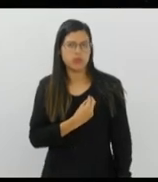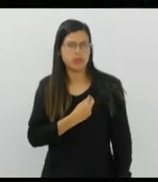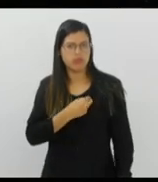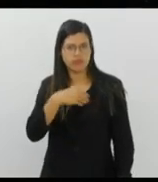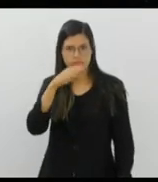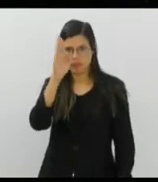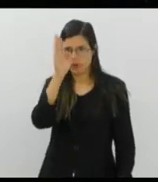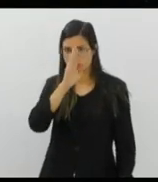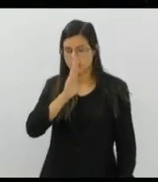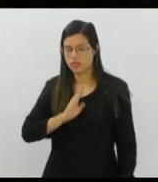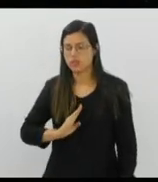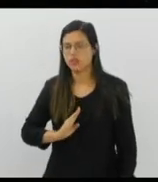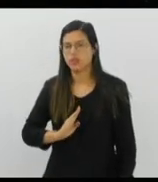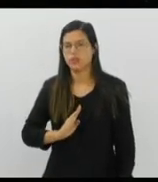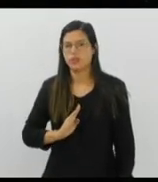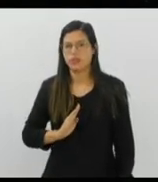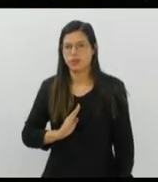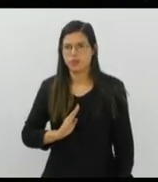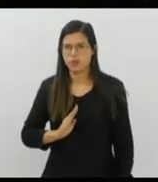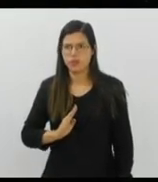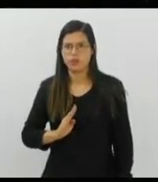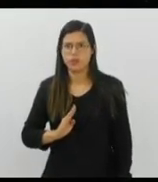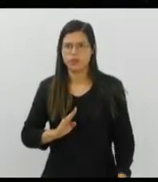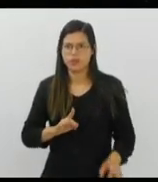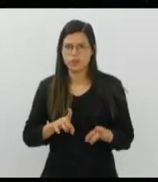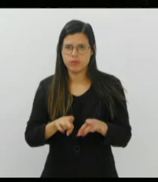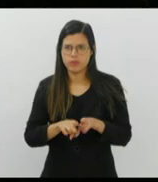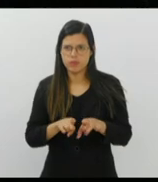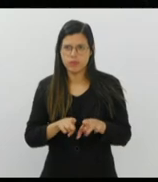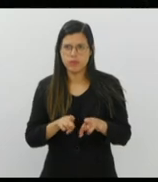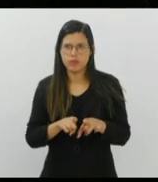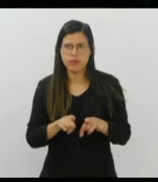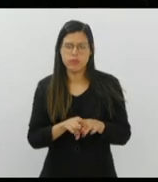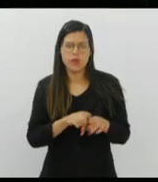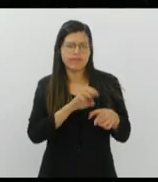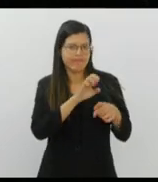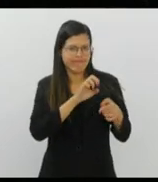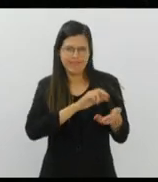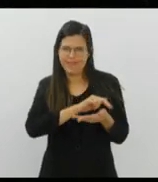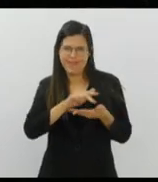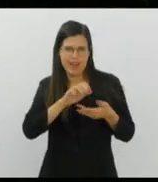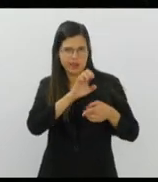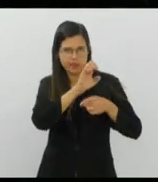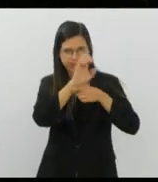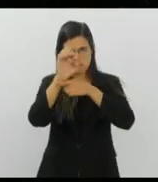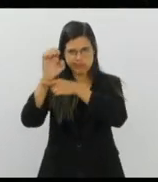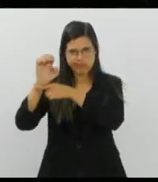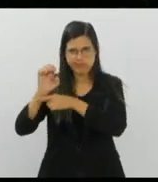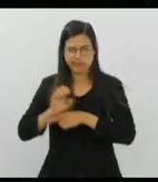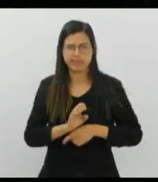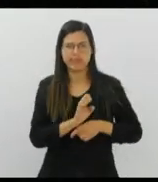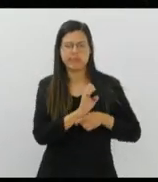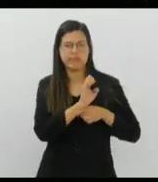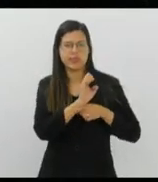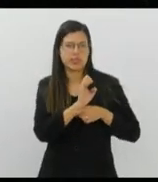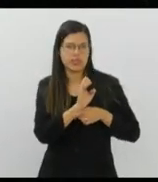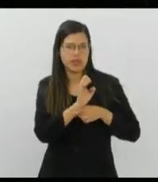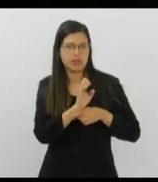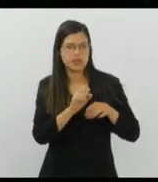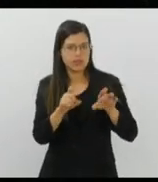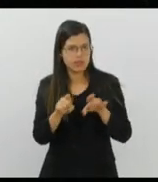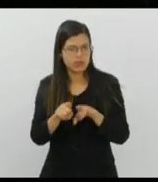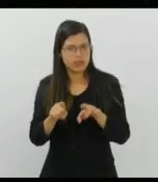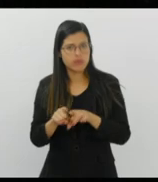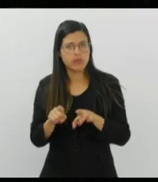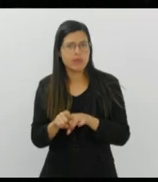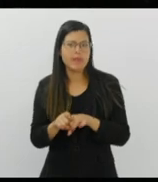país, em muitas unidades da nossa federação e também aqui